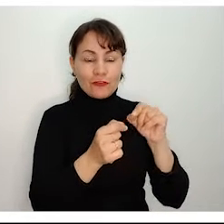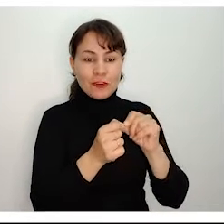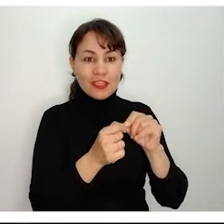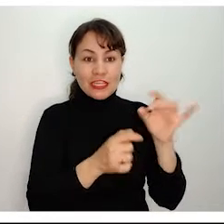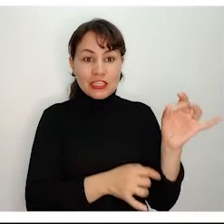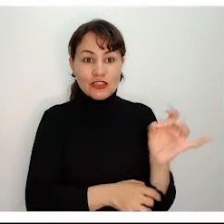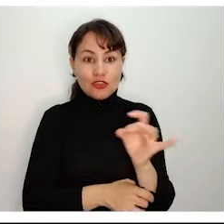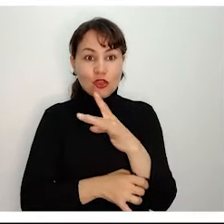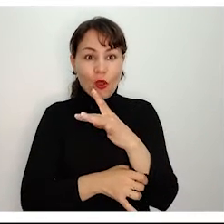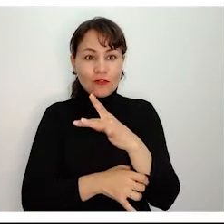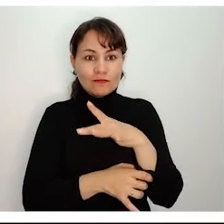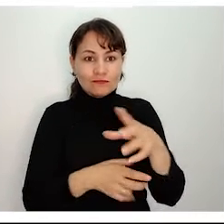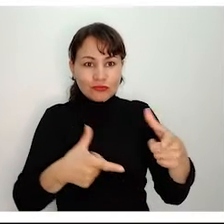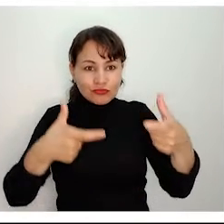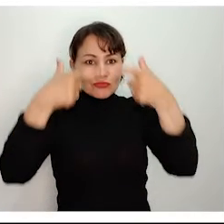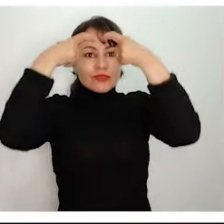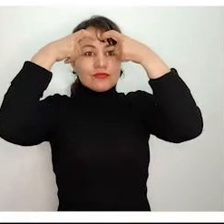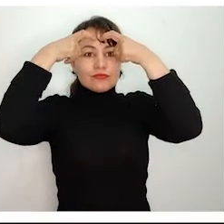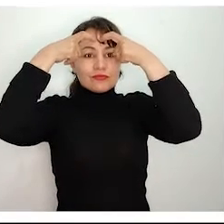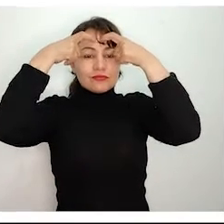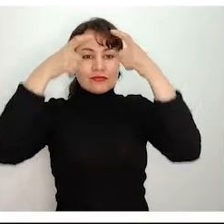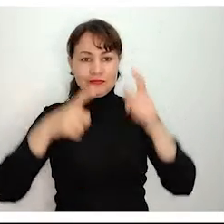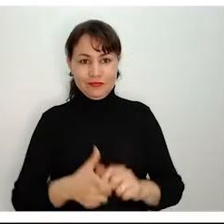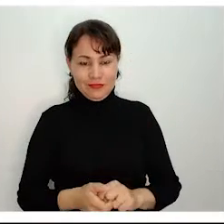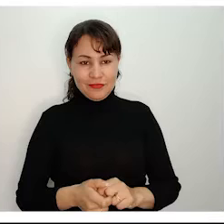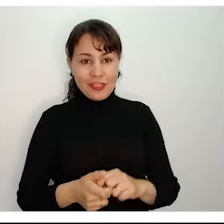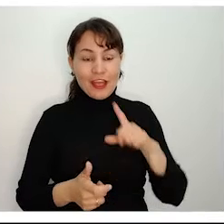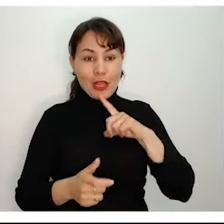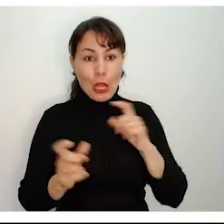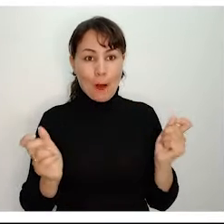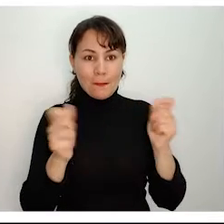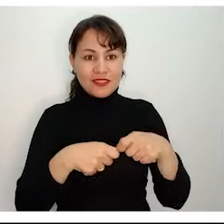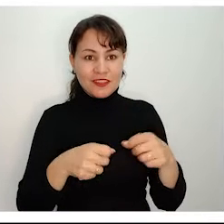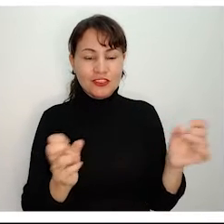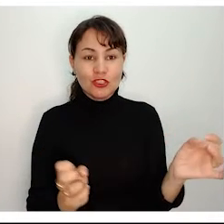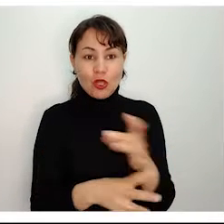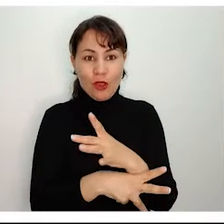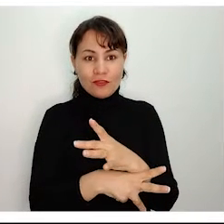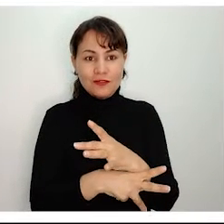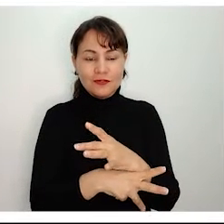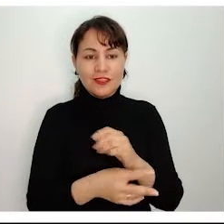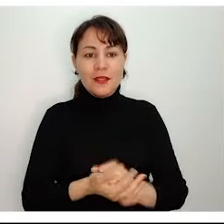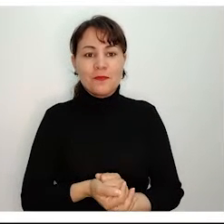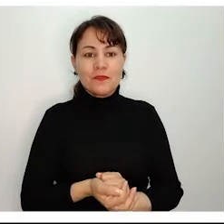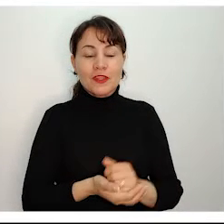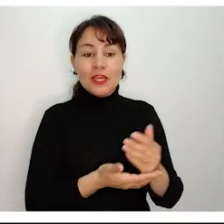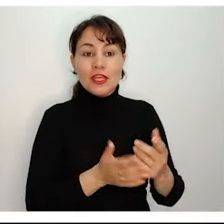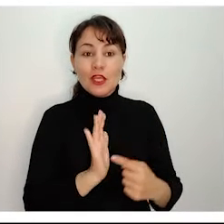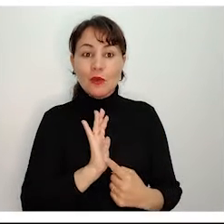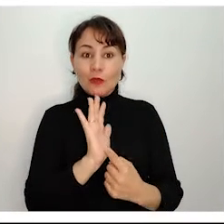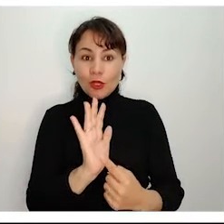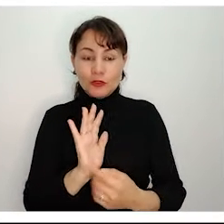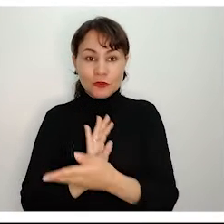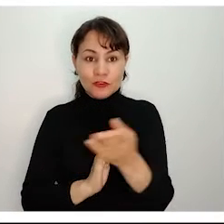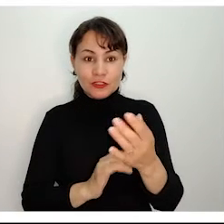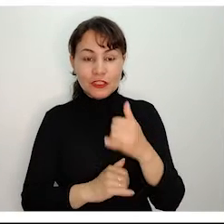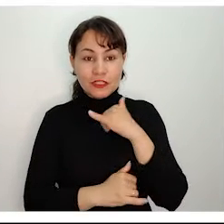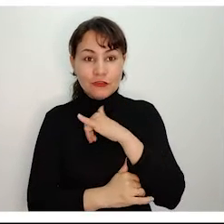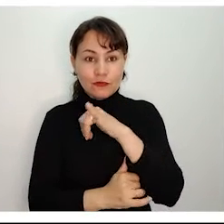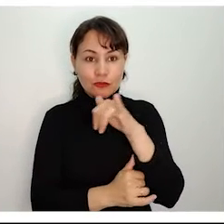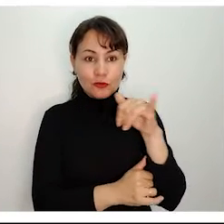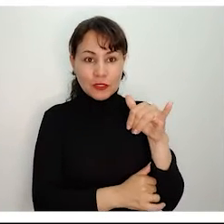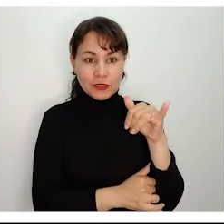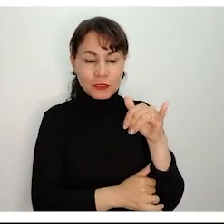criança faça, então, essas novas aquisições, tenha essas novas capacidades funcionais. E eu estou trazendo